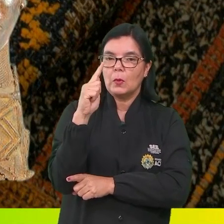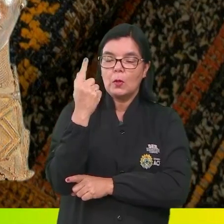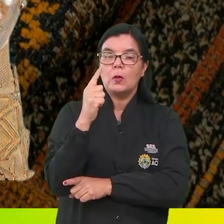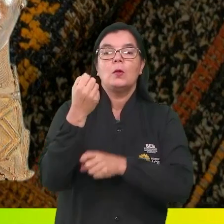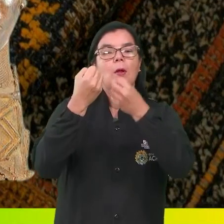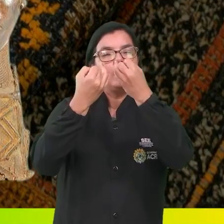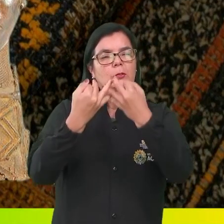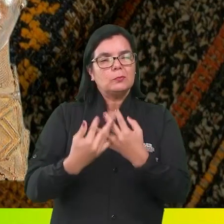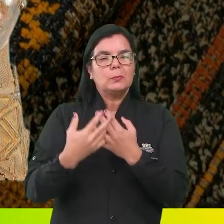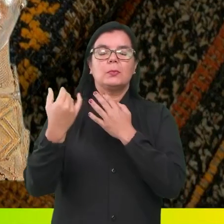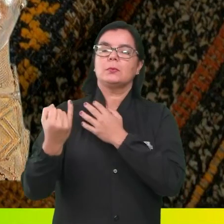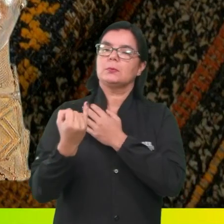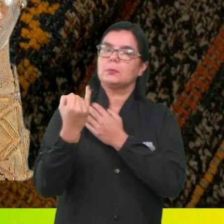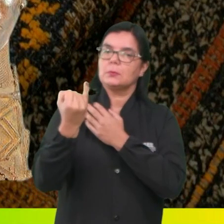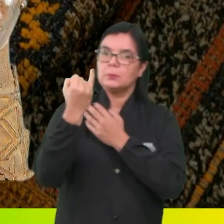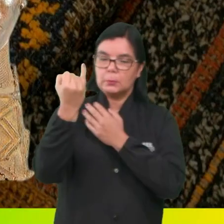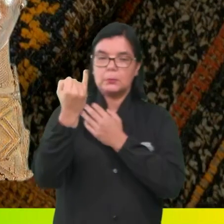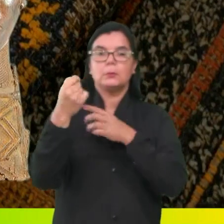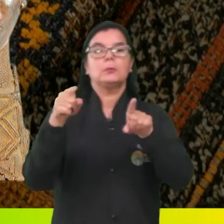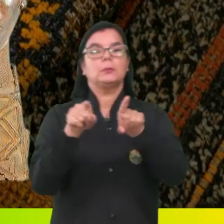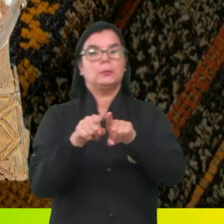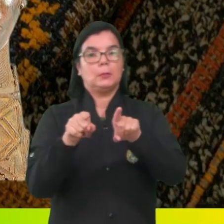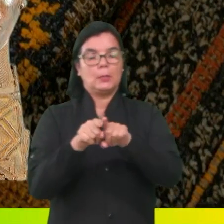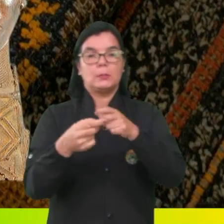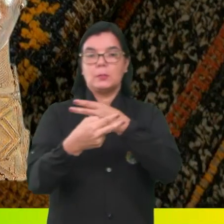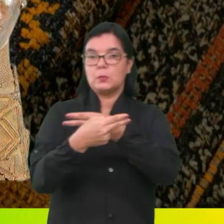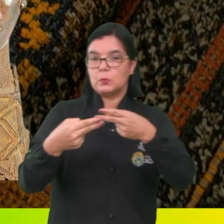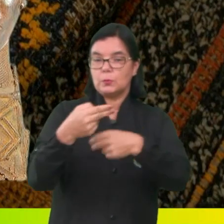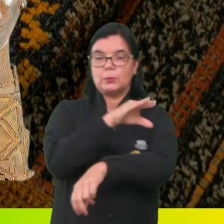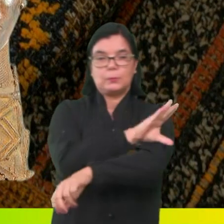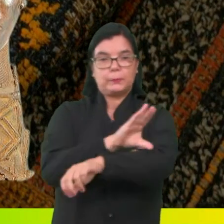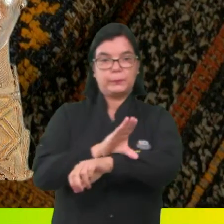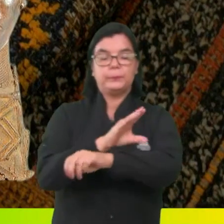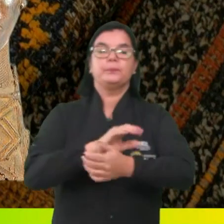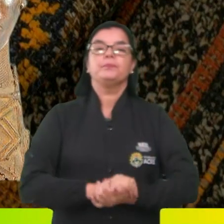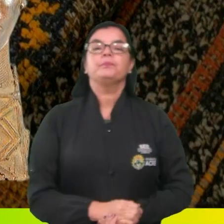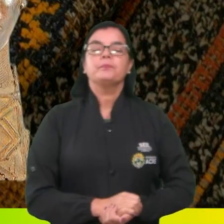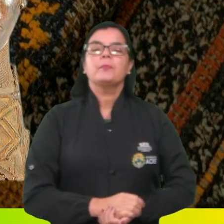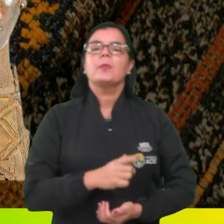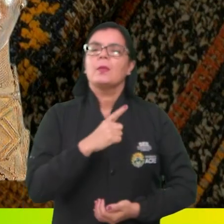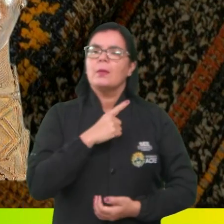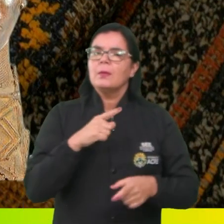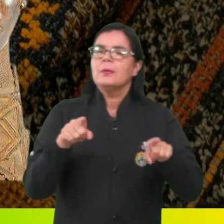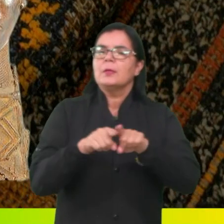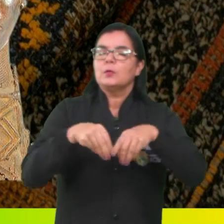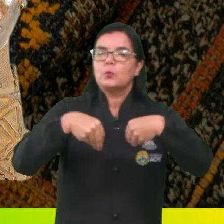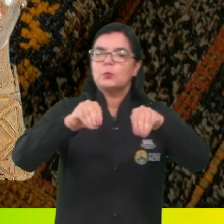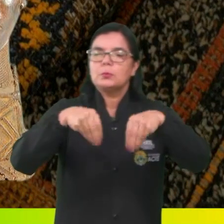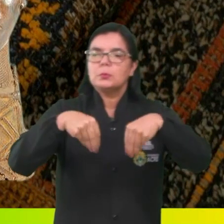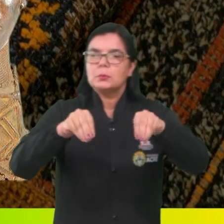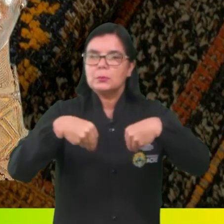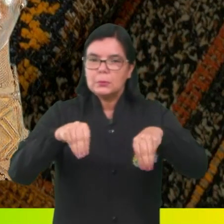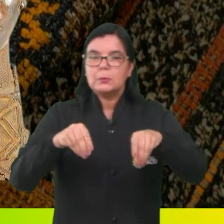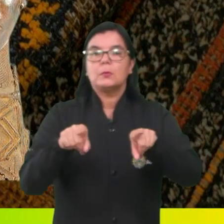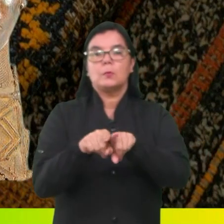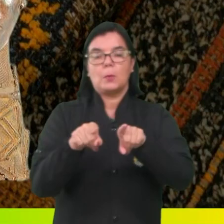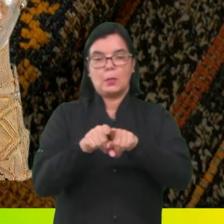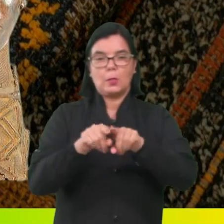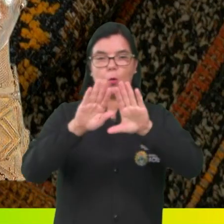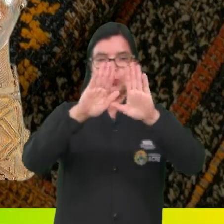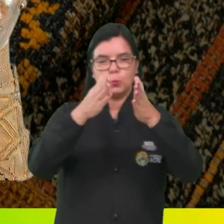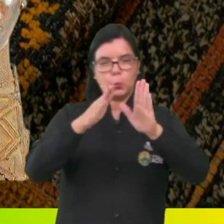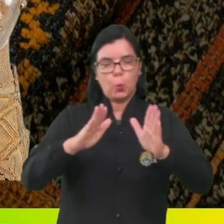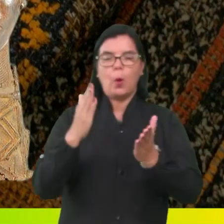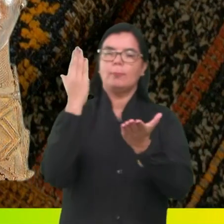sobre a importância desses acessórios nessa cultura. Nós vamos também falar sobre os tecidos, as esculturas